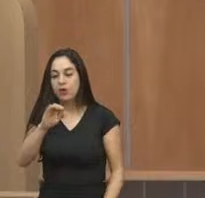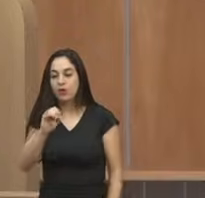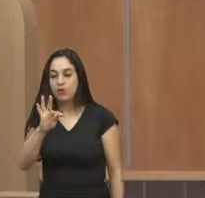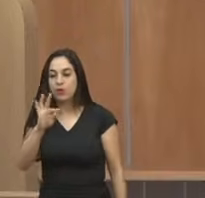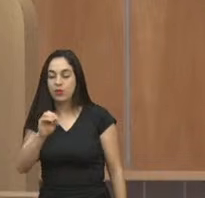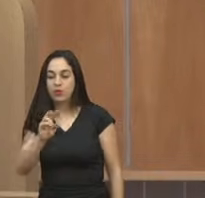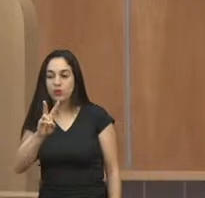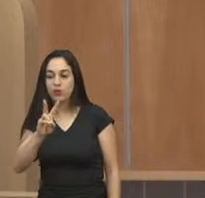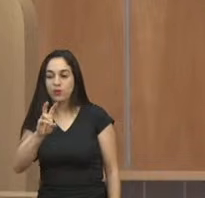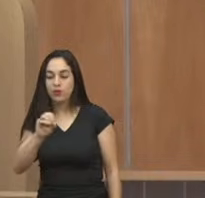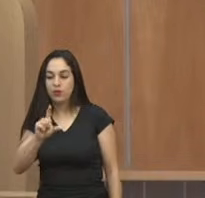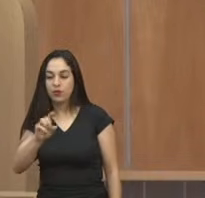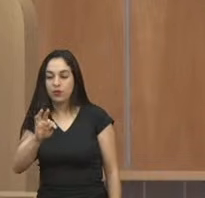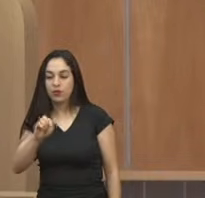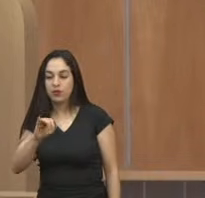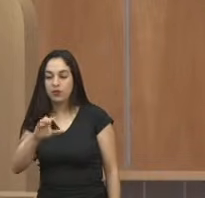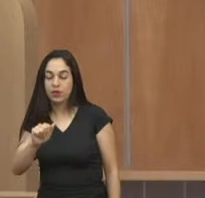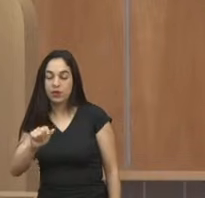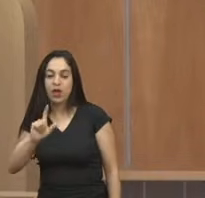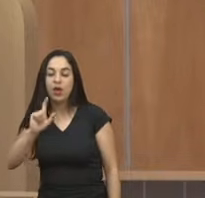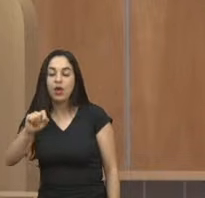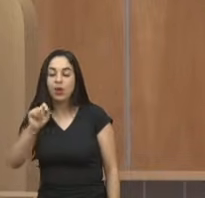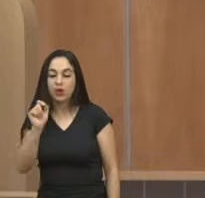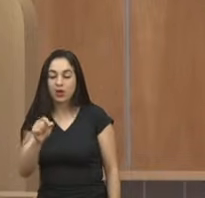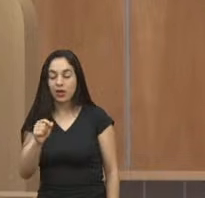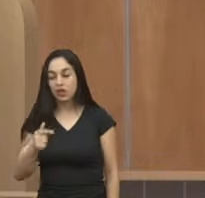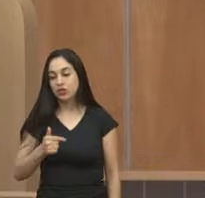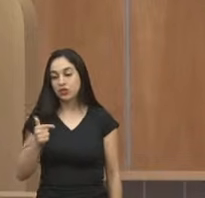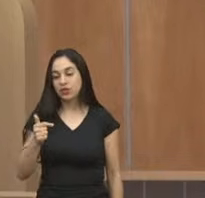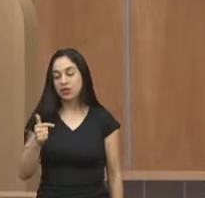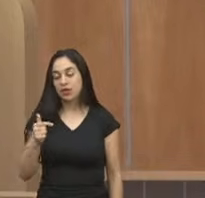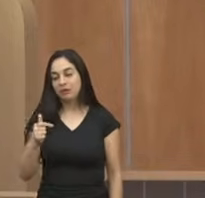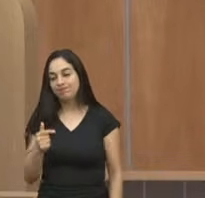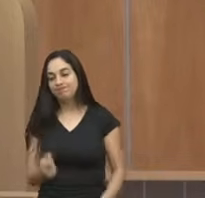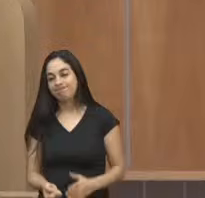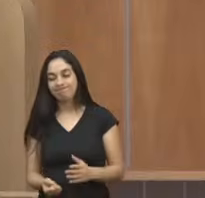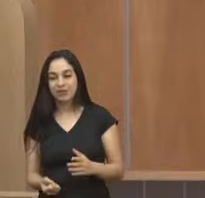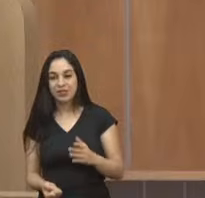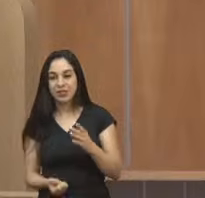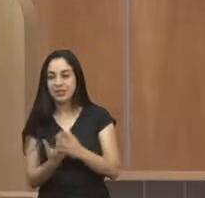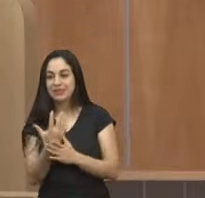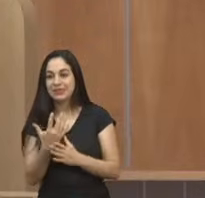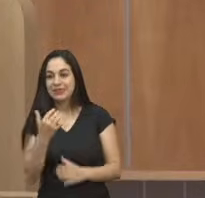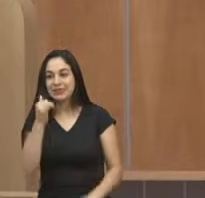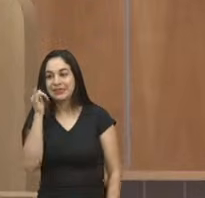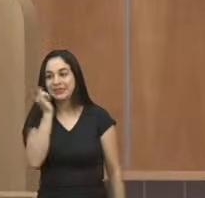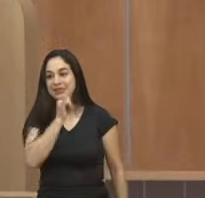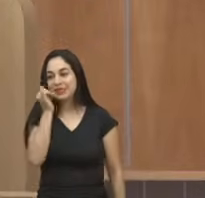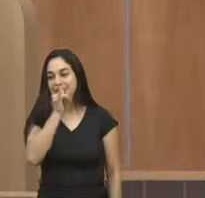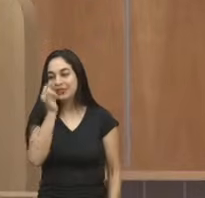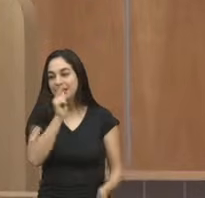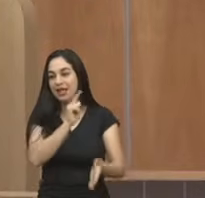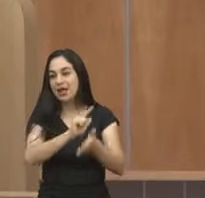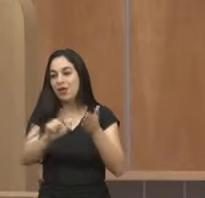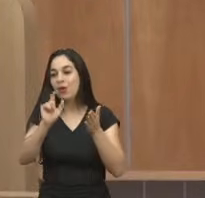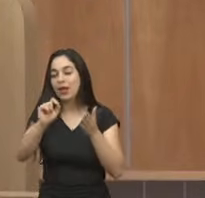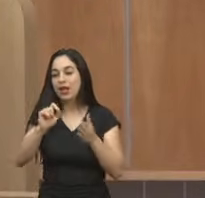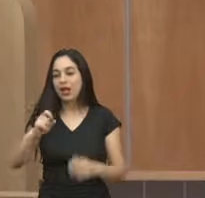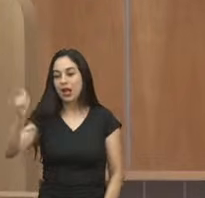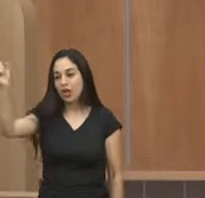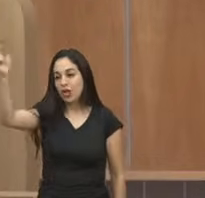a geração de energia limpa. São aquelas placas que geram energia. Fazer esse